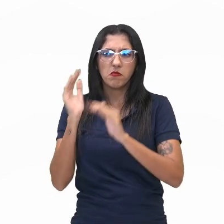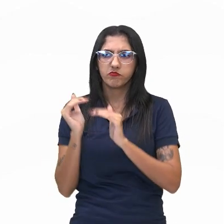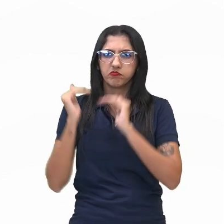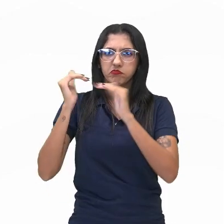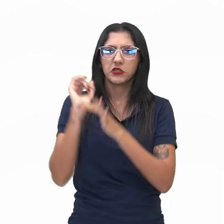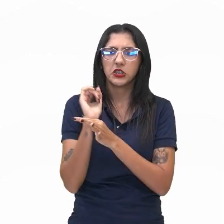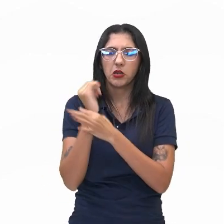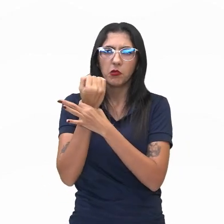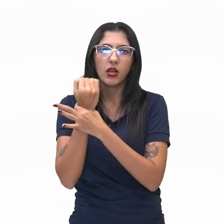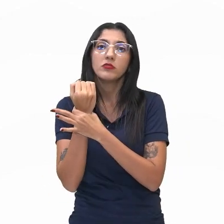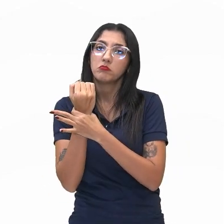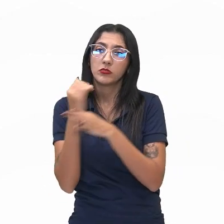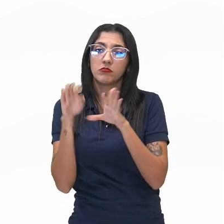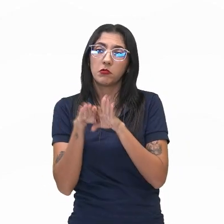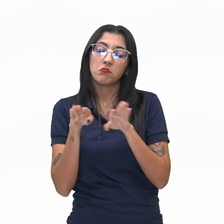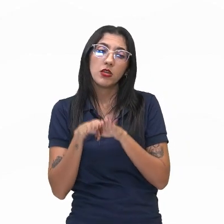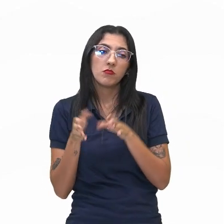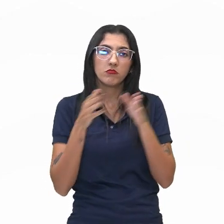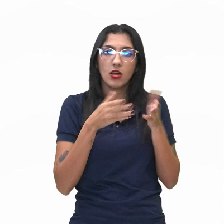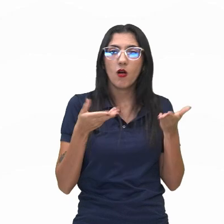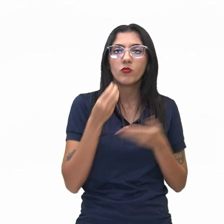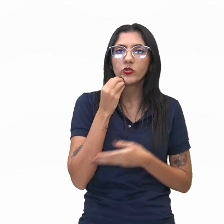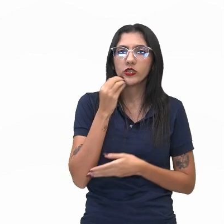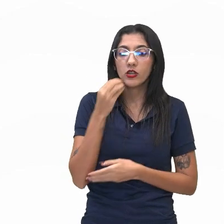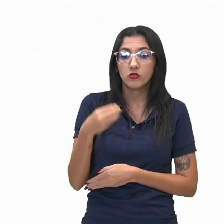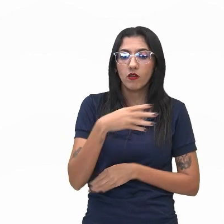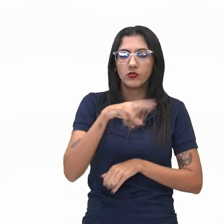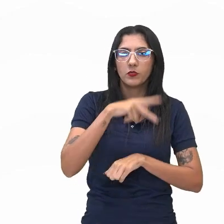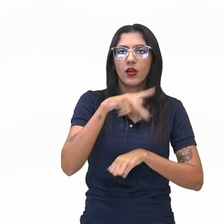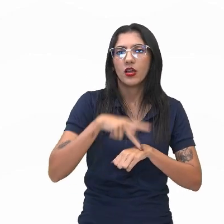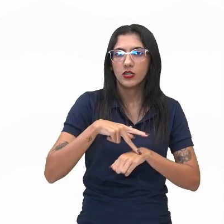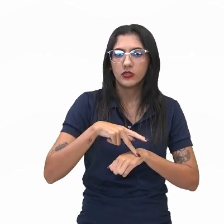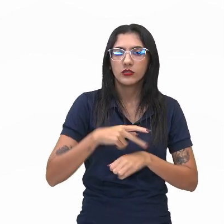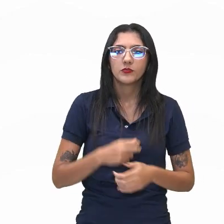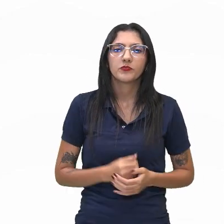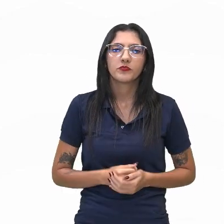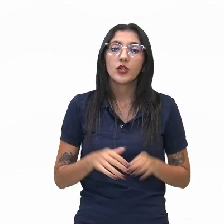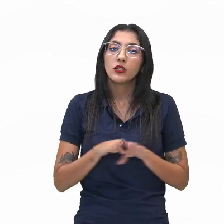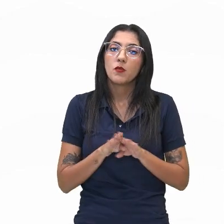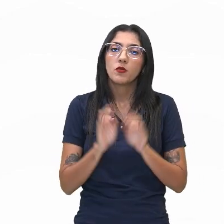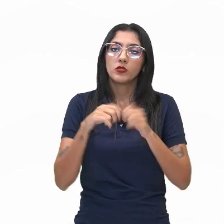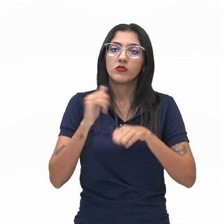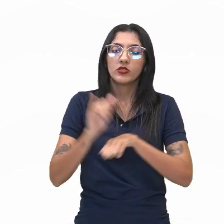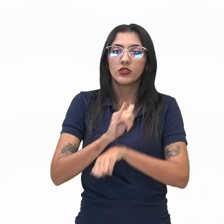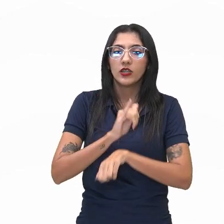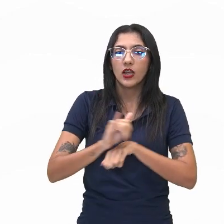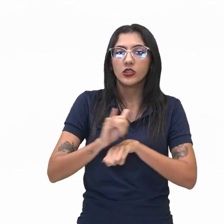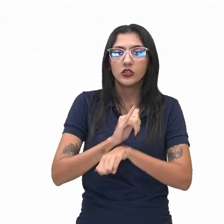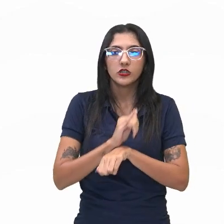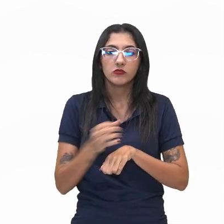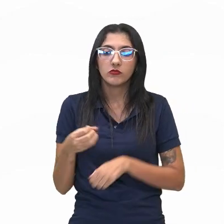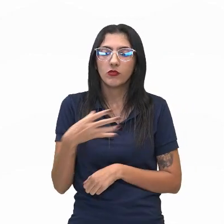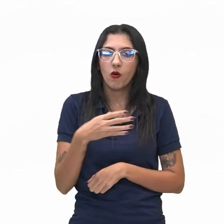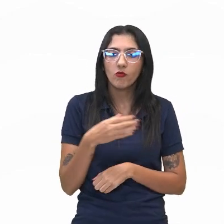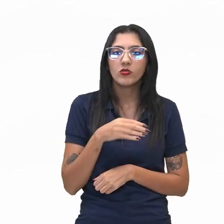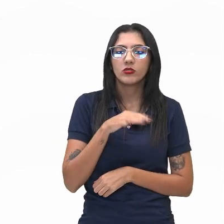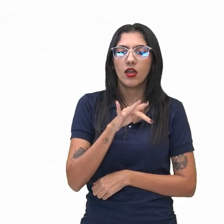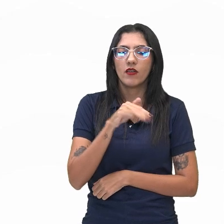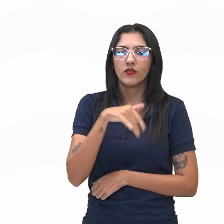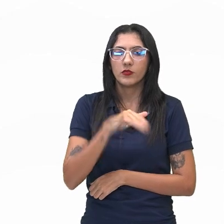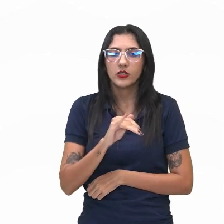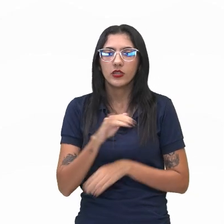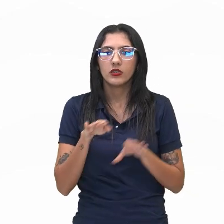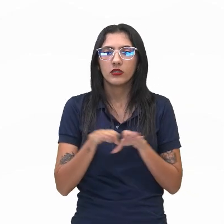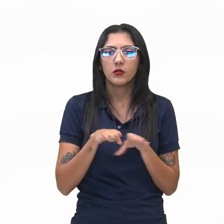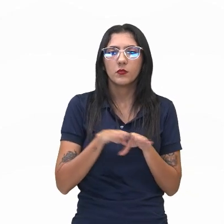como países emergentes. E além de introduzir aí alternativas a instituições como o FMI e o